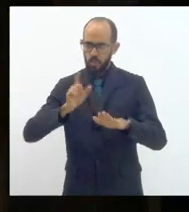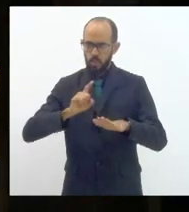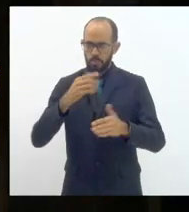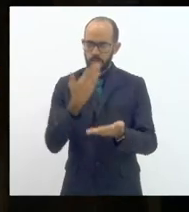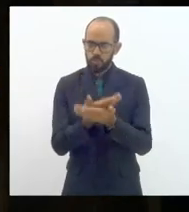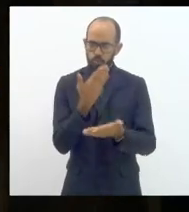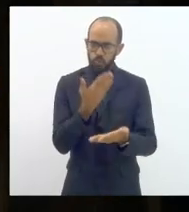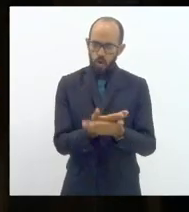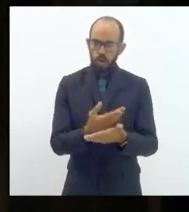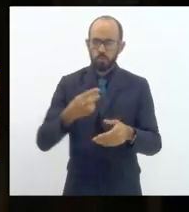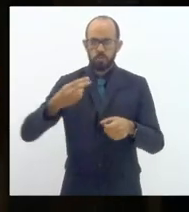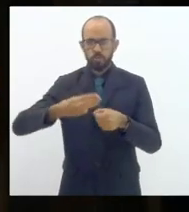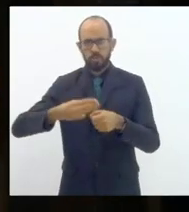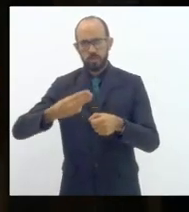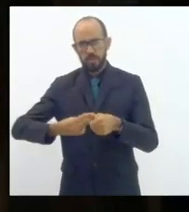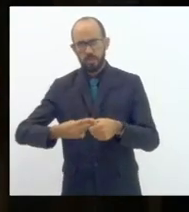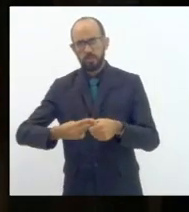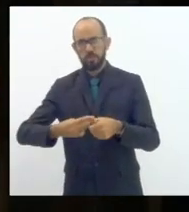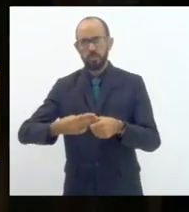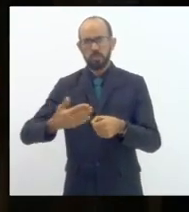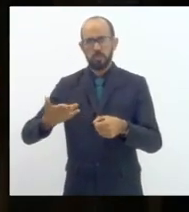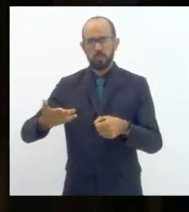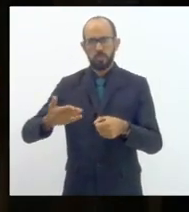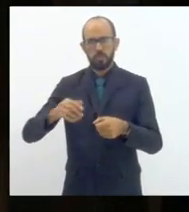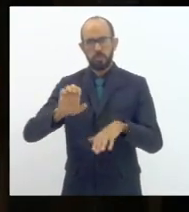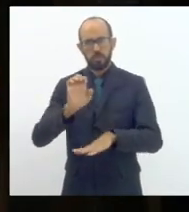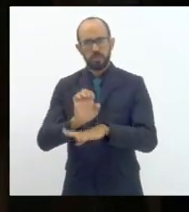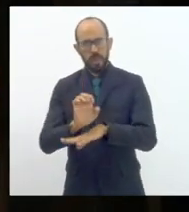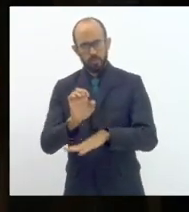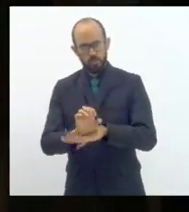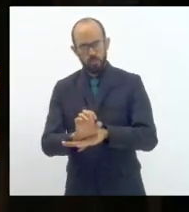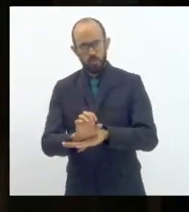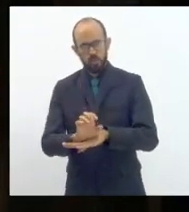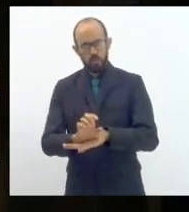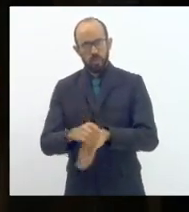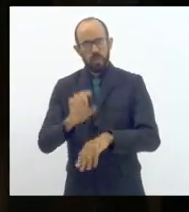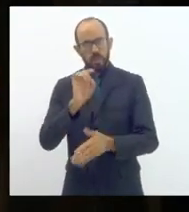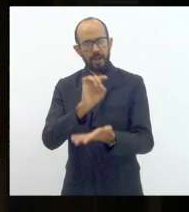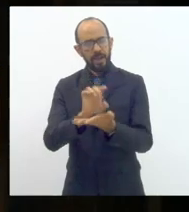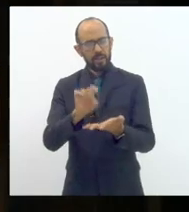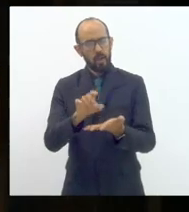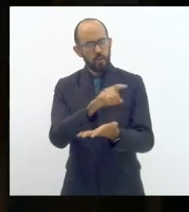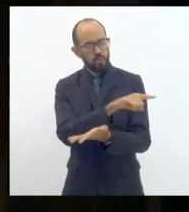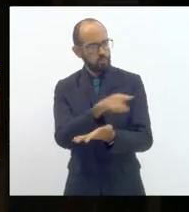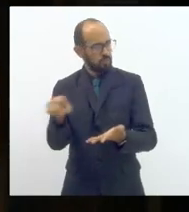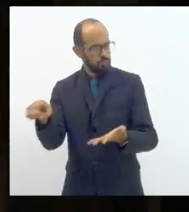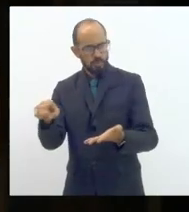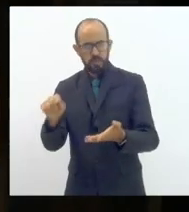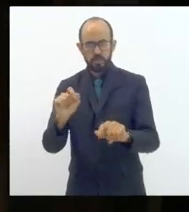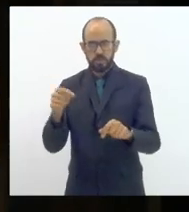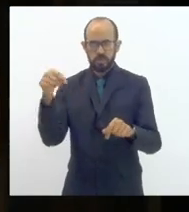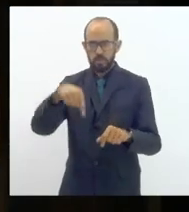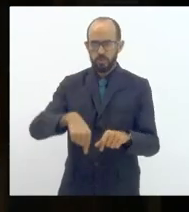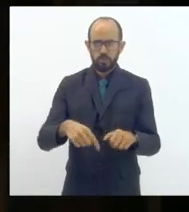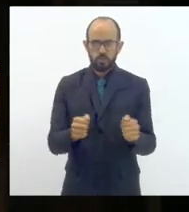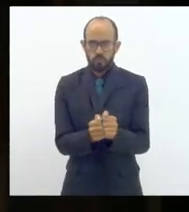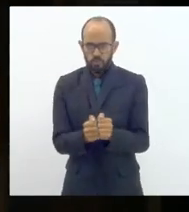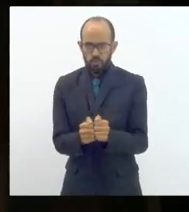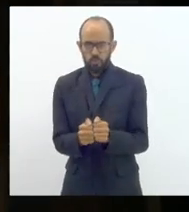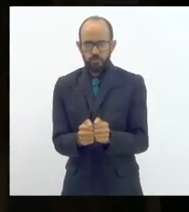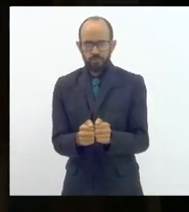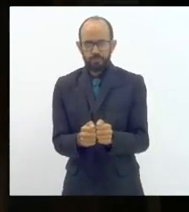cidade, o meu município, o meu estado. Eu vim representar cada um de vocês que estão aqui hoje, entendeu? Eu